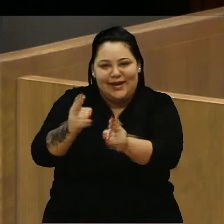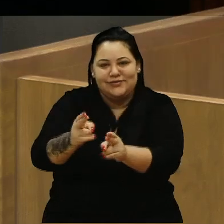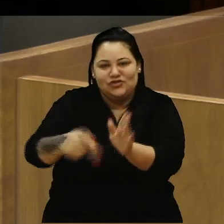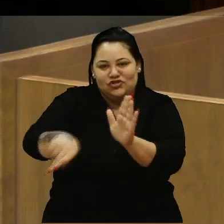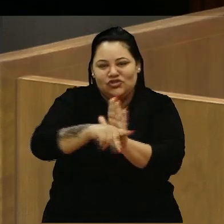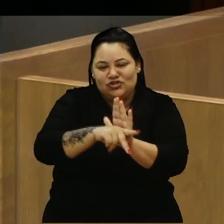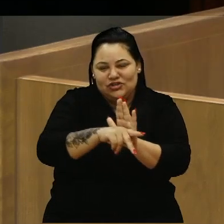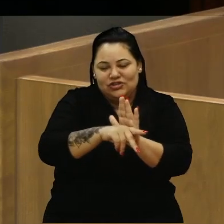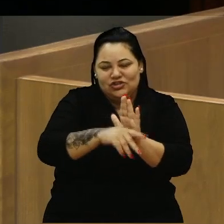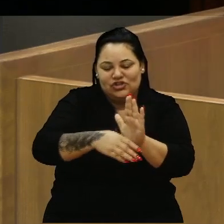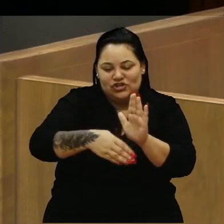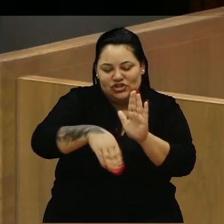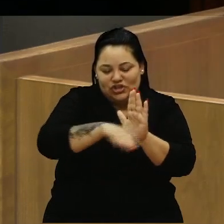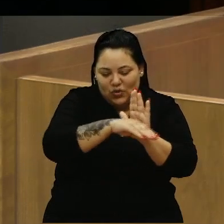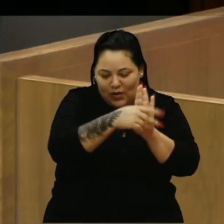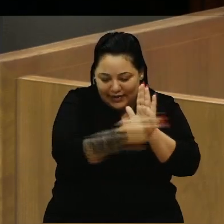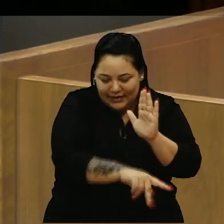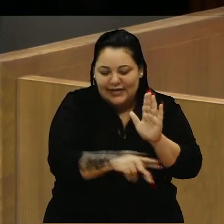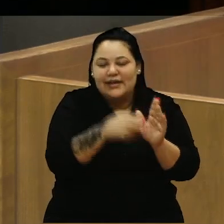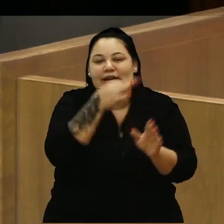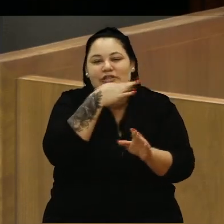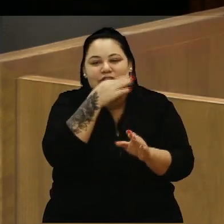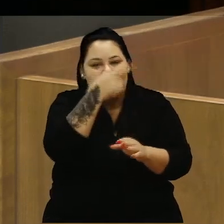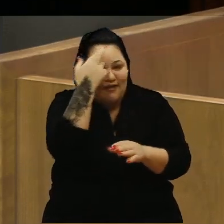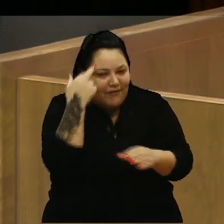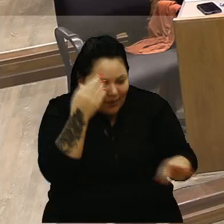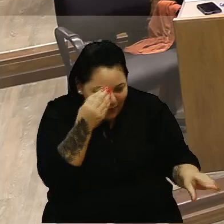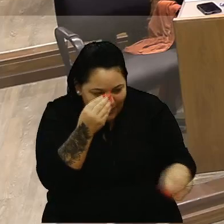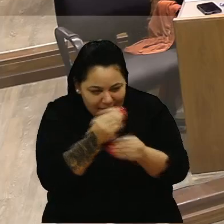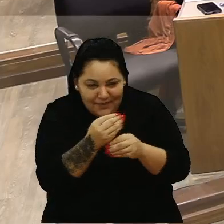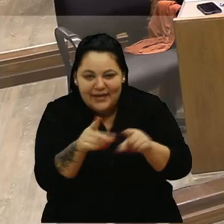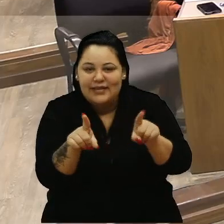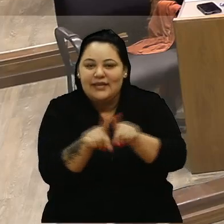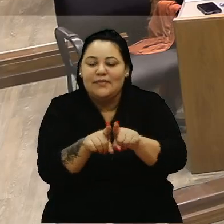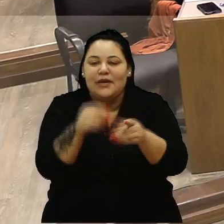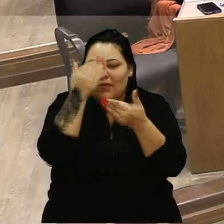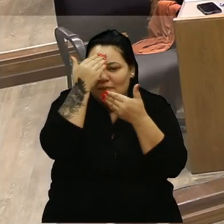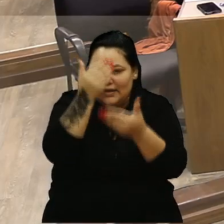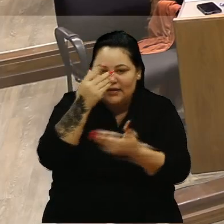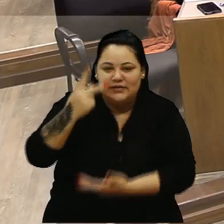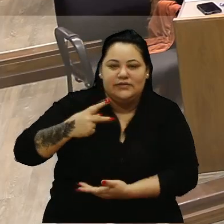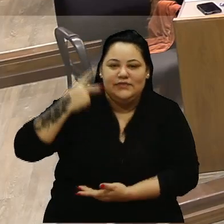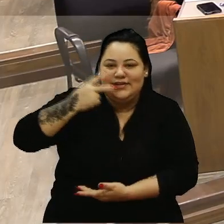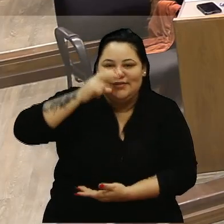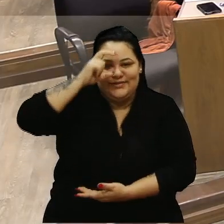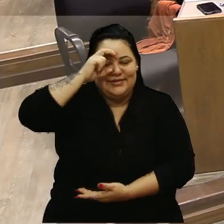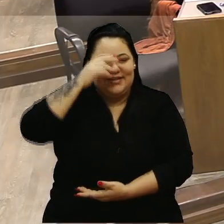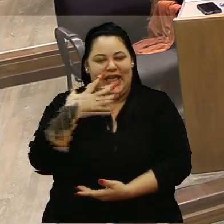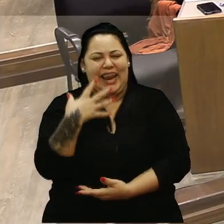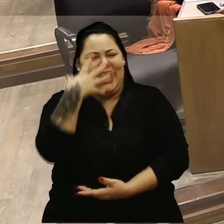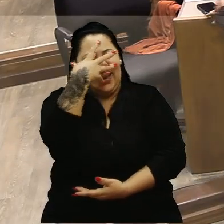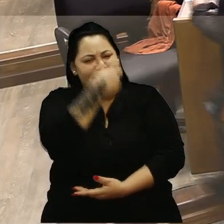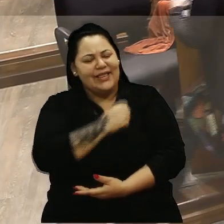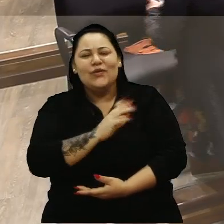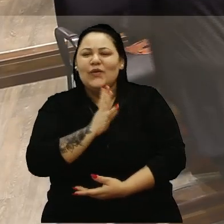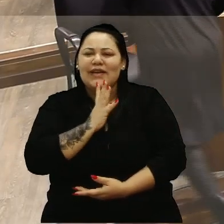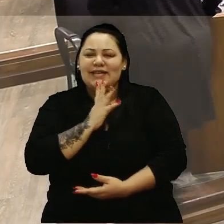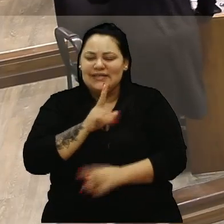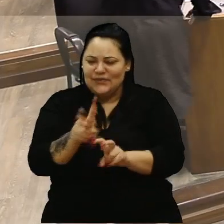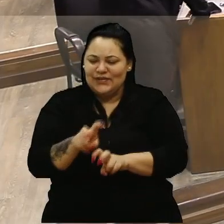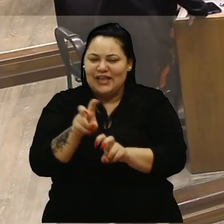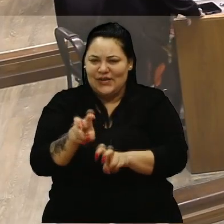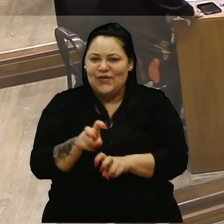Rafael Bueno, vereador, o seu à parte. Obrigado, vereadora Sandra. Que bonito conhecer o interior da nossa cidade, que